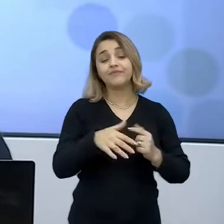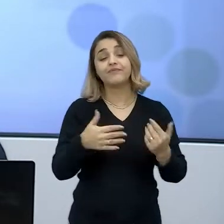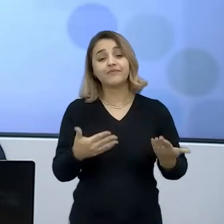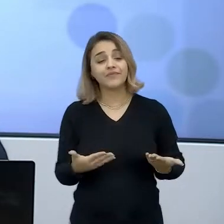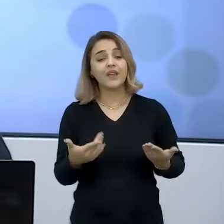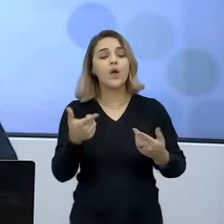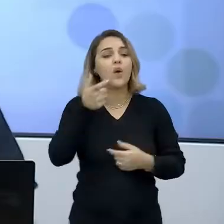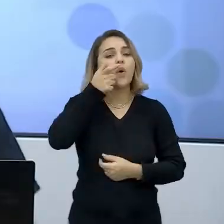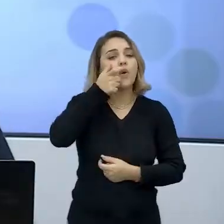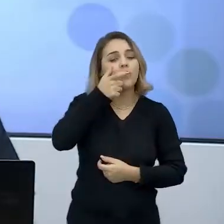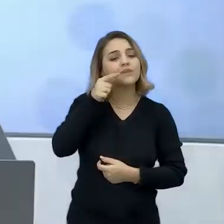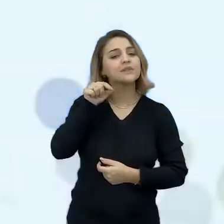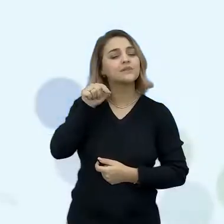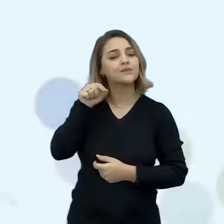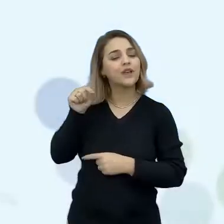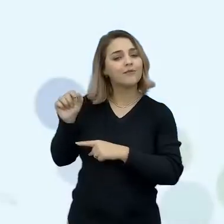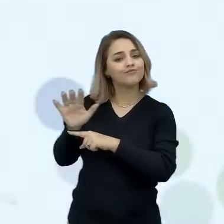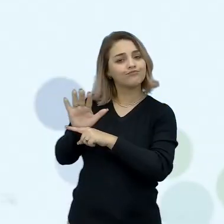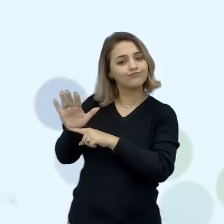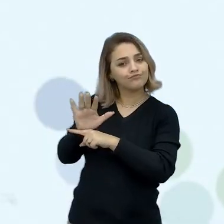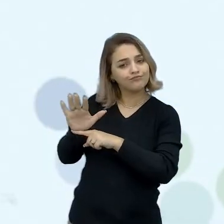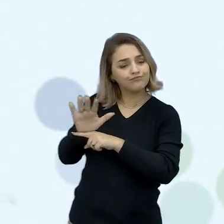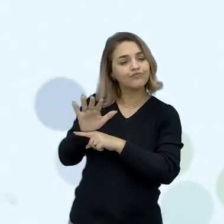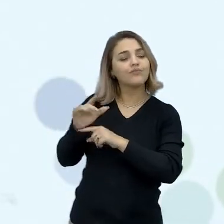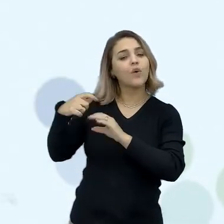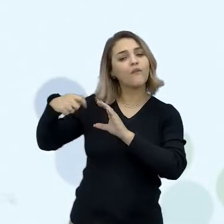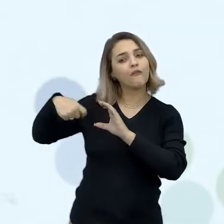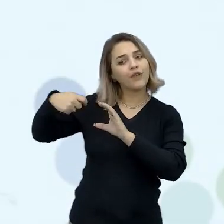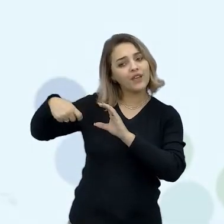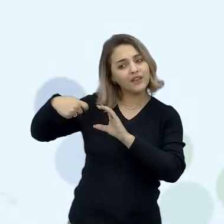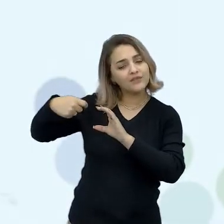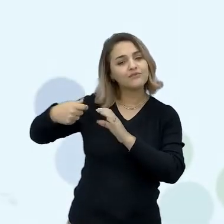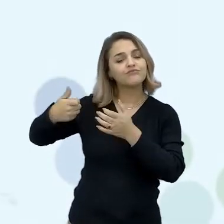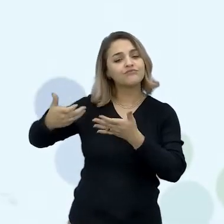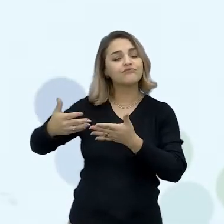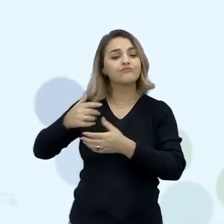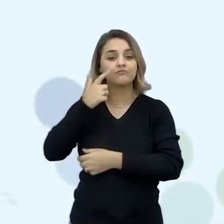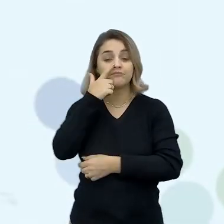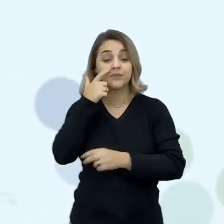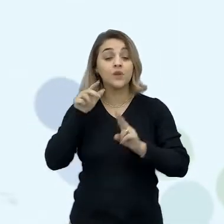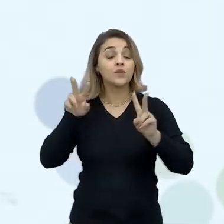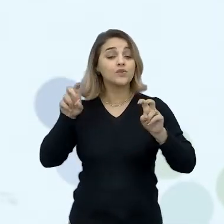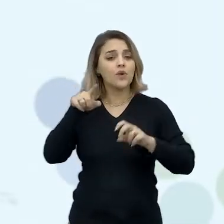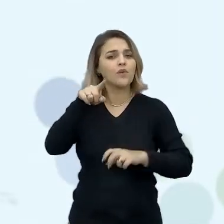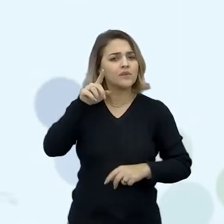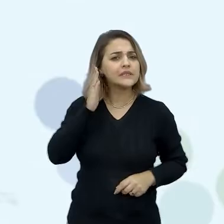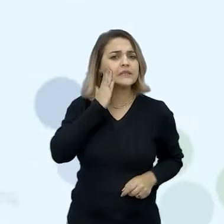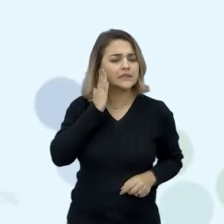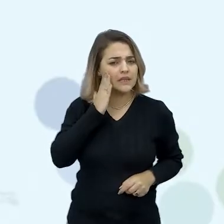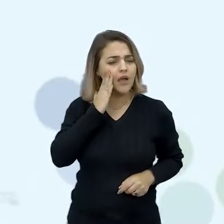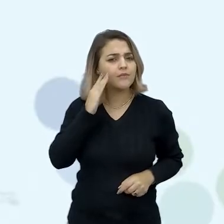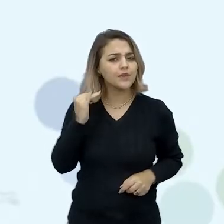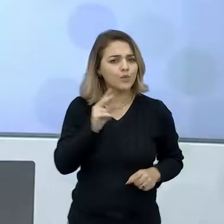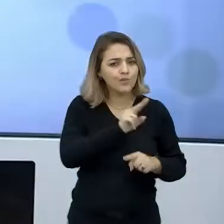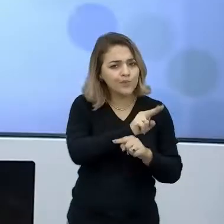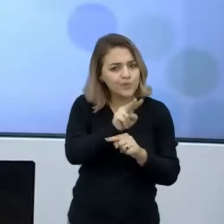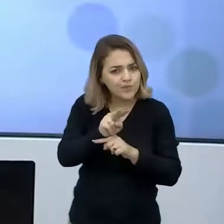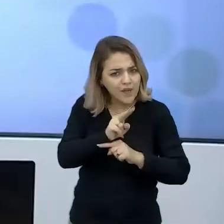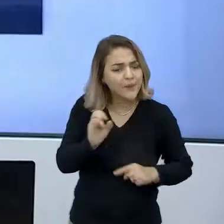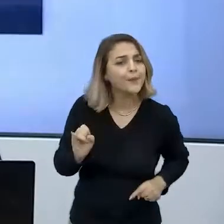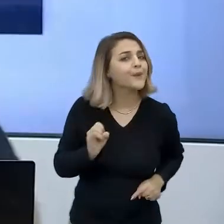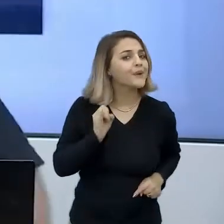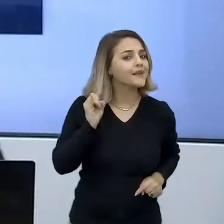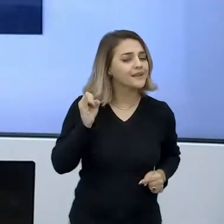nós vamos ver também num vídeo que está tratando sobre isso e fala aí, você sabe a importância da preservação do solo? Tá